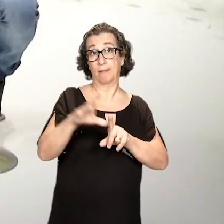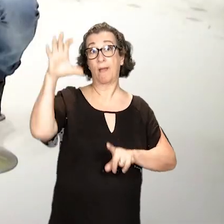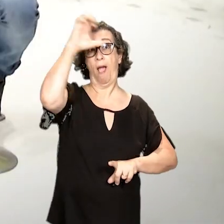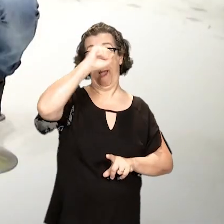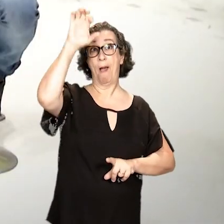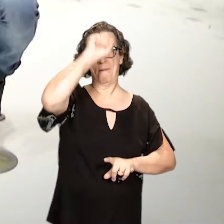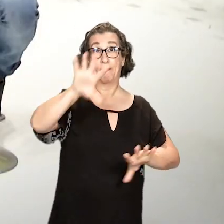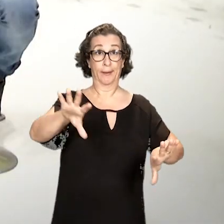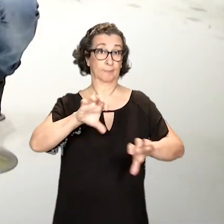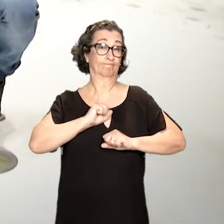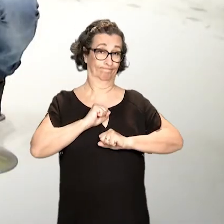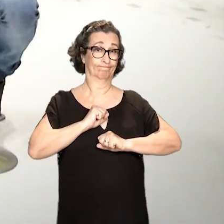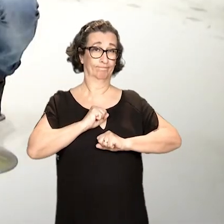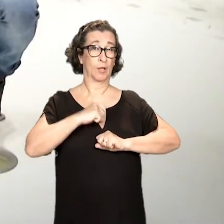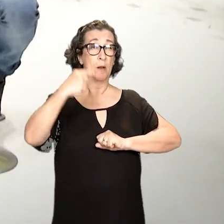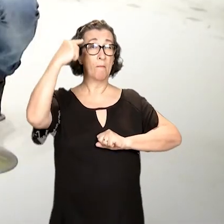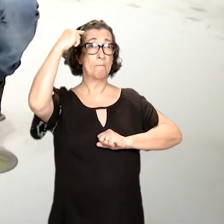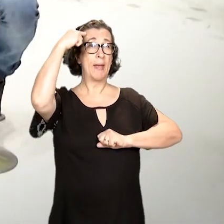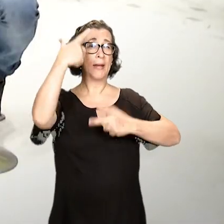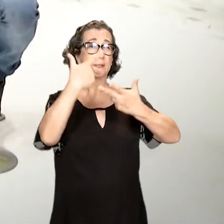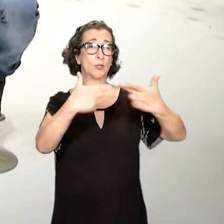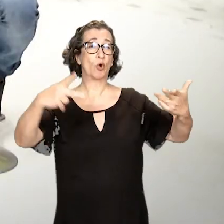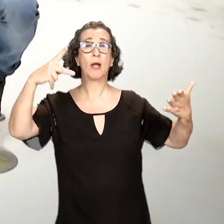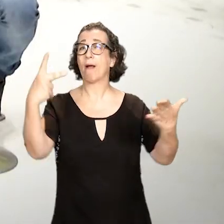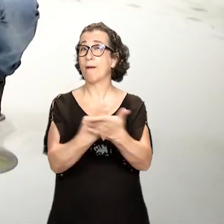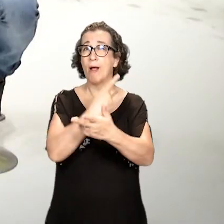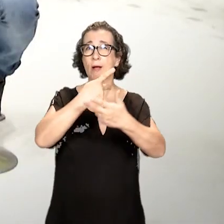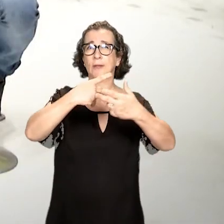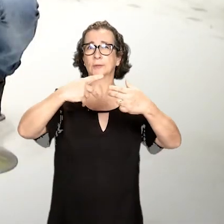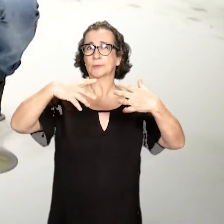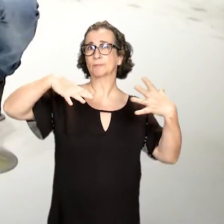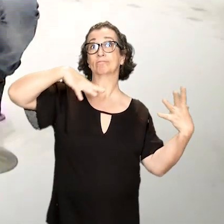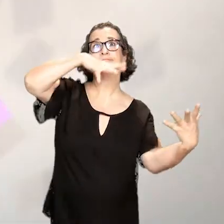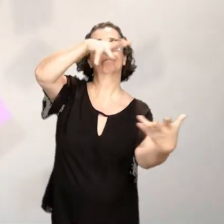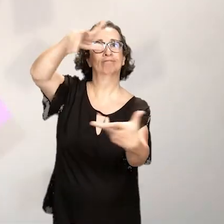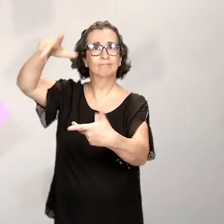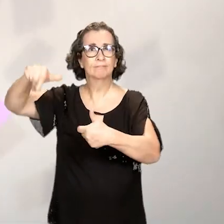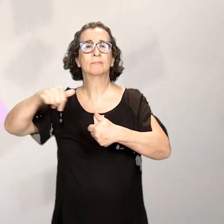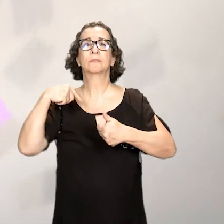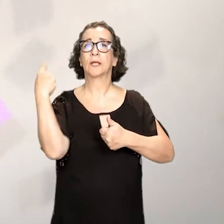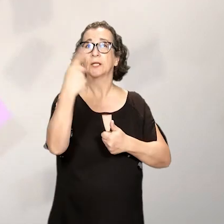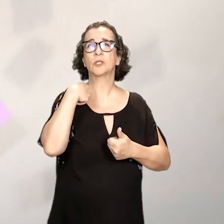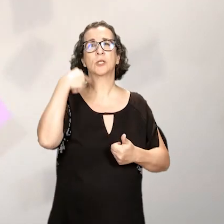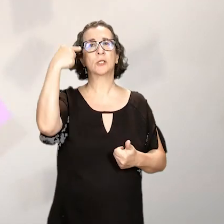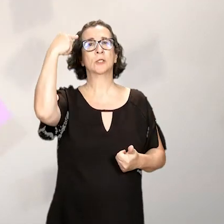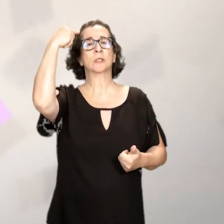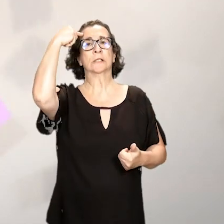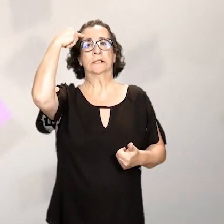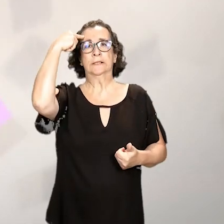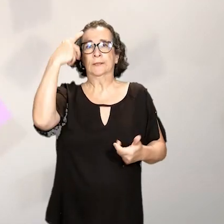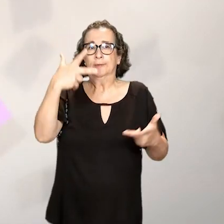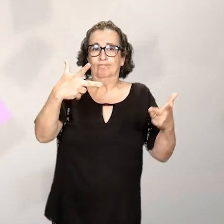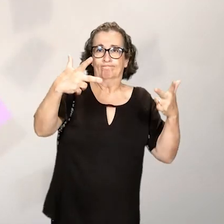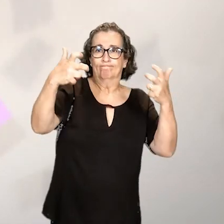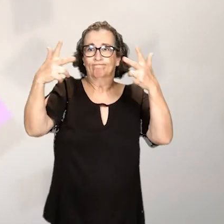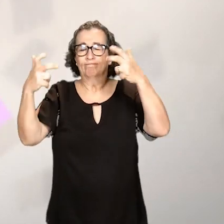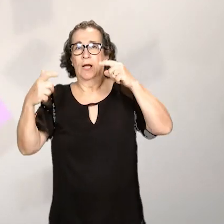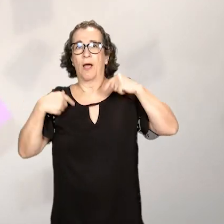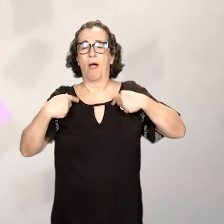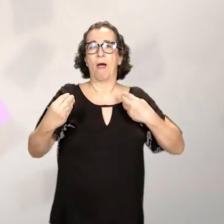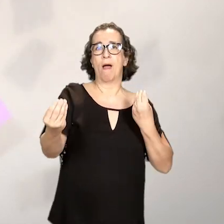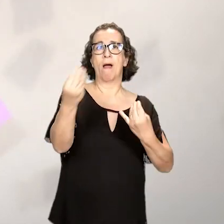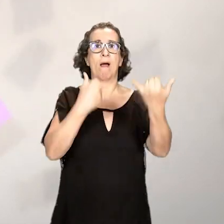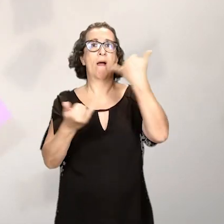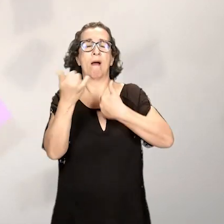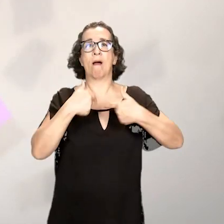aprendizagens né quando a gente pensa nos grandes acontecimentos da humanidade Com certeza a gente tira ensinamento de cada um deles